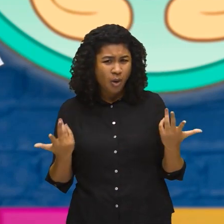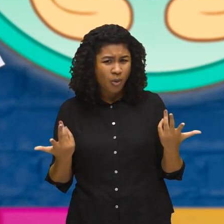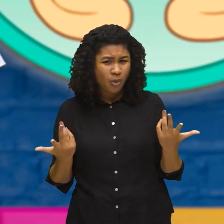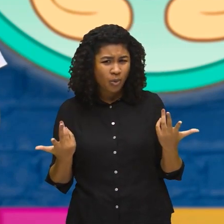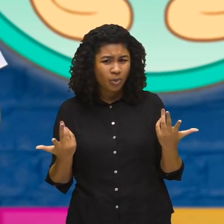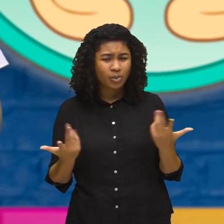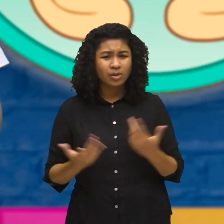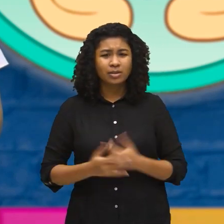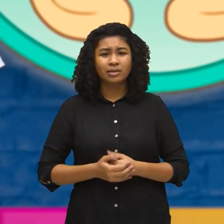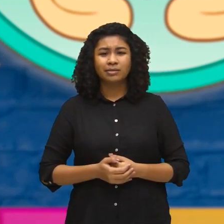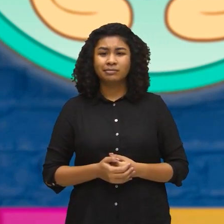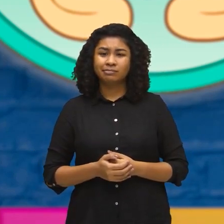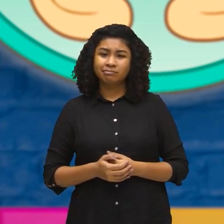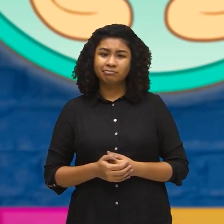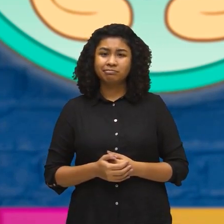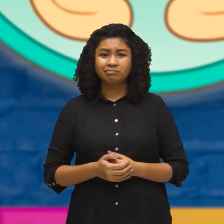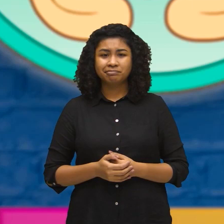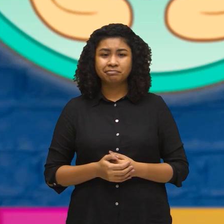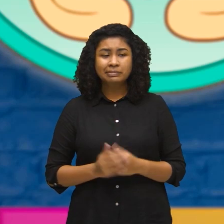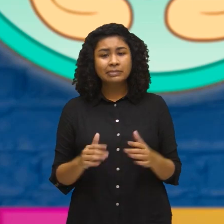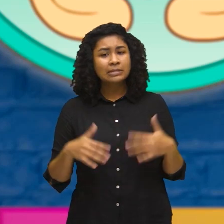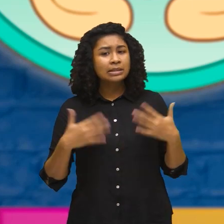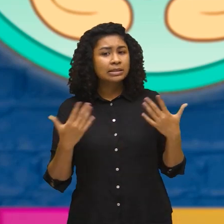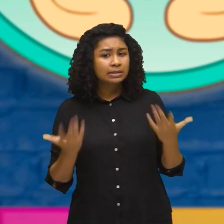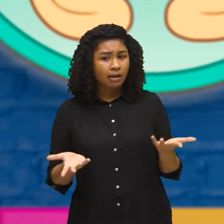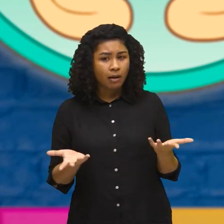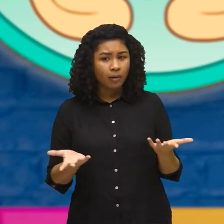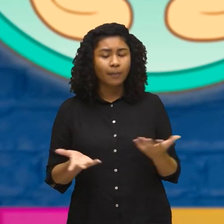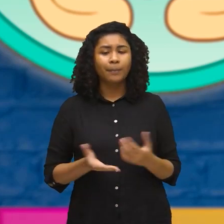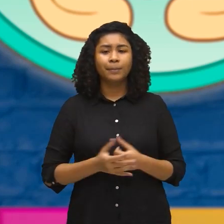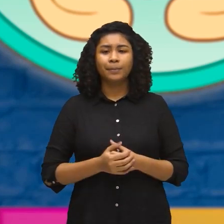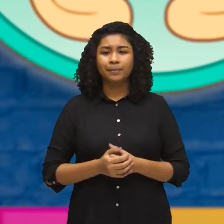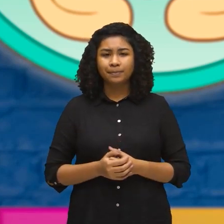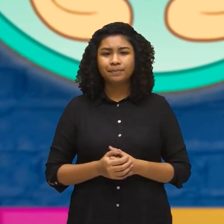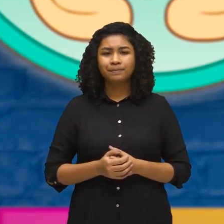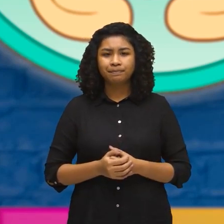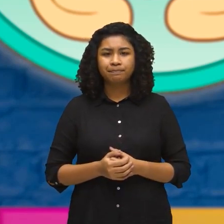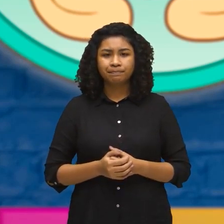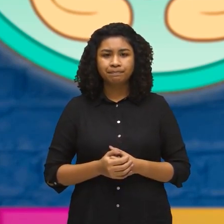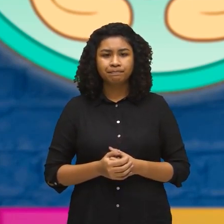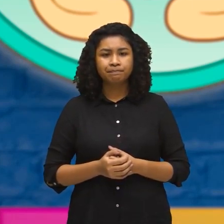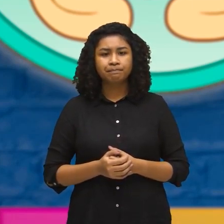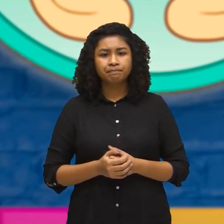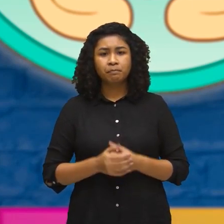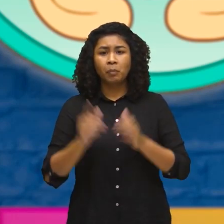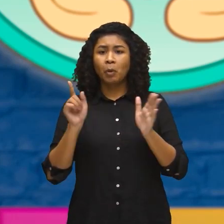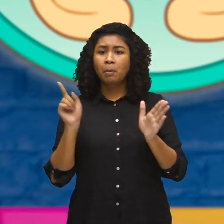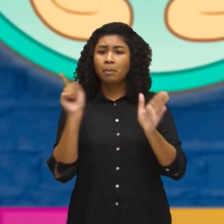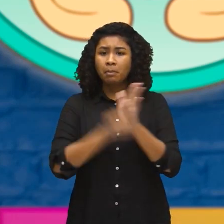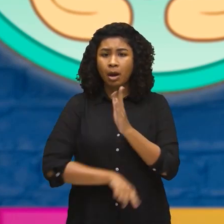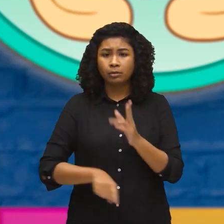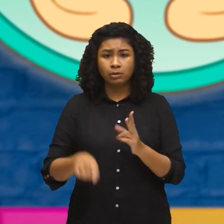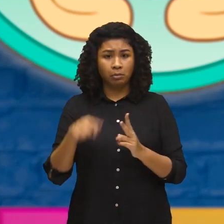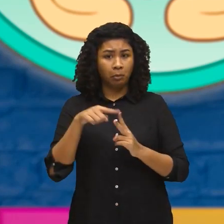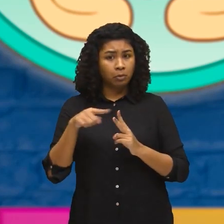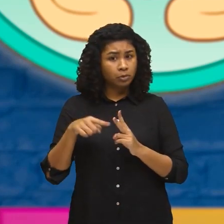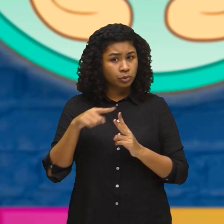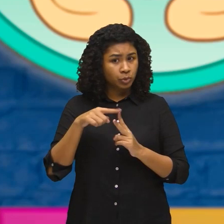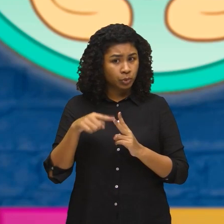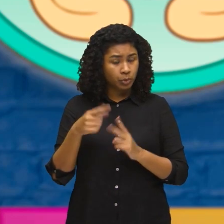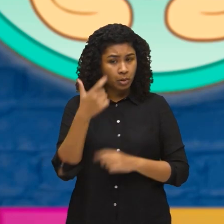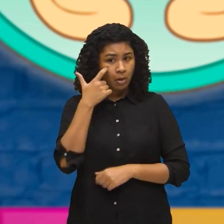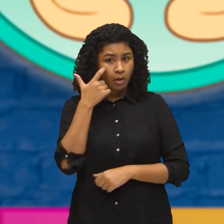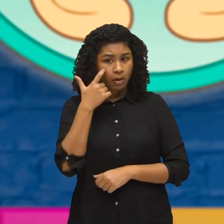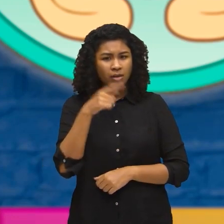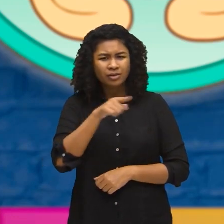coisa que trollagem? Então a gente está jogando para vocês duas perguntas. Você